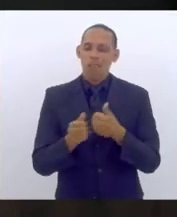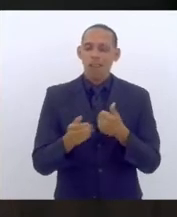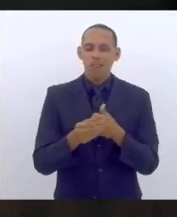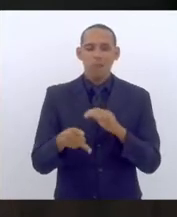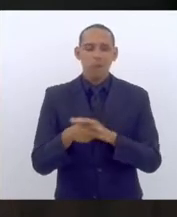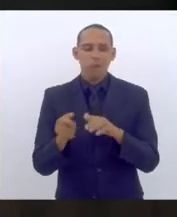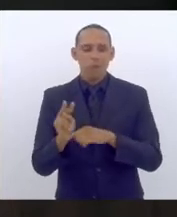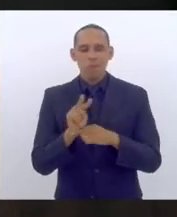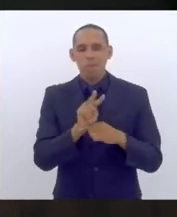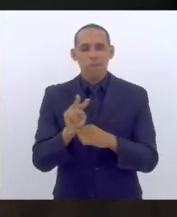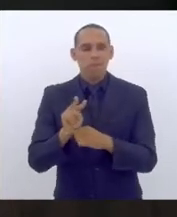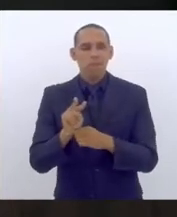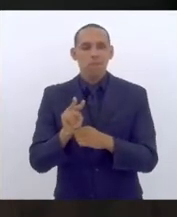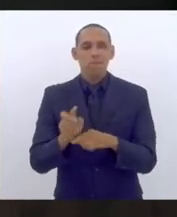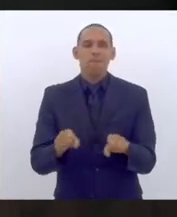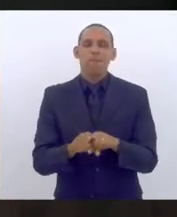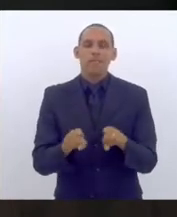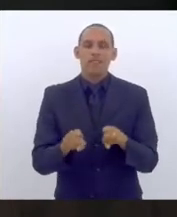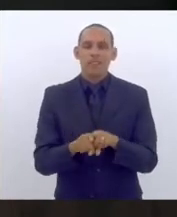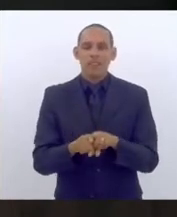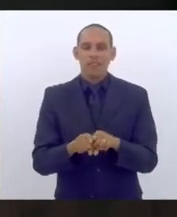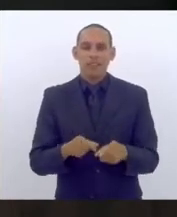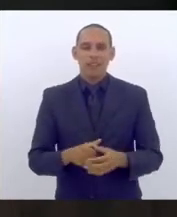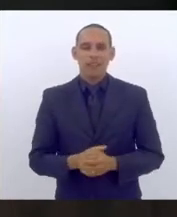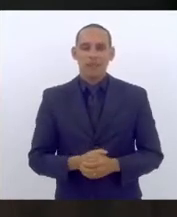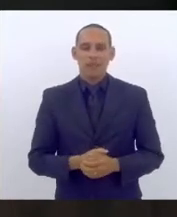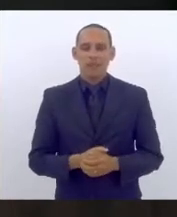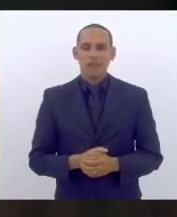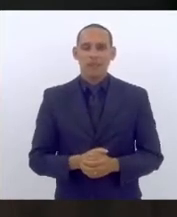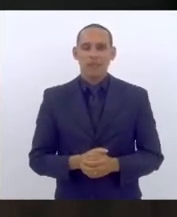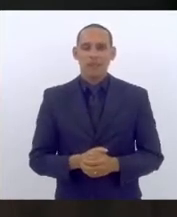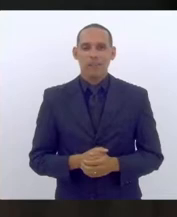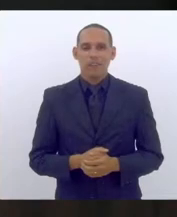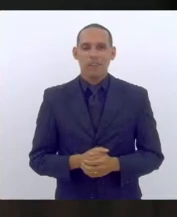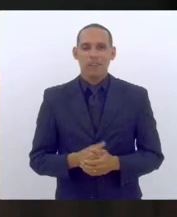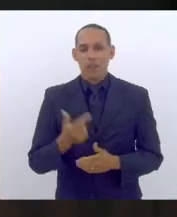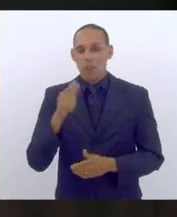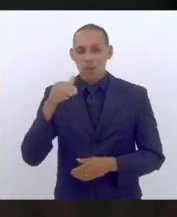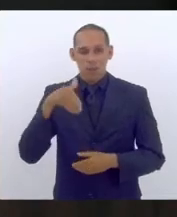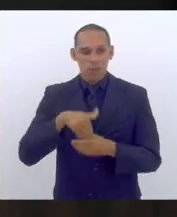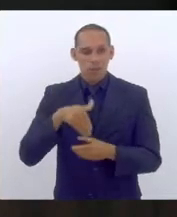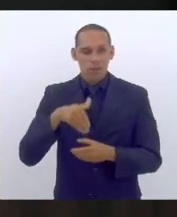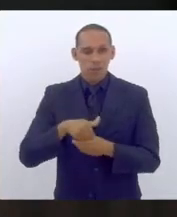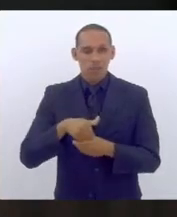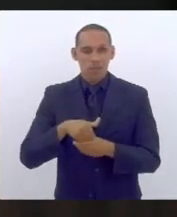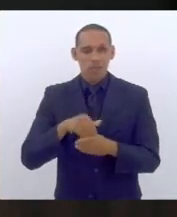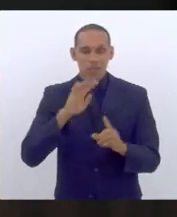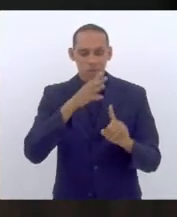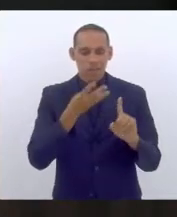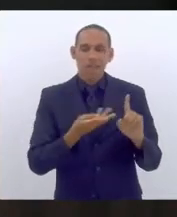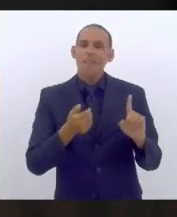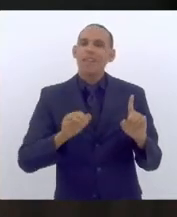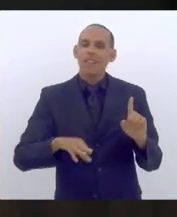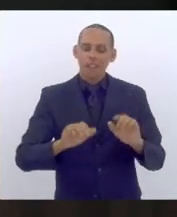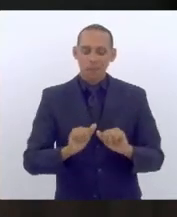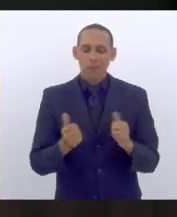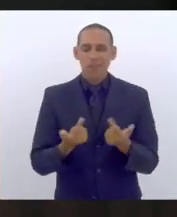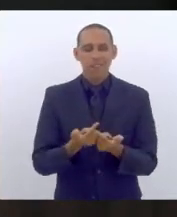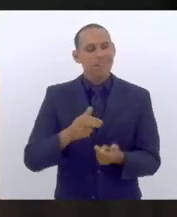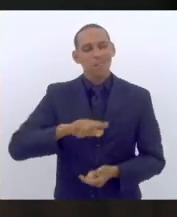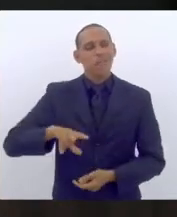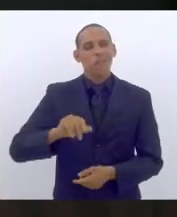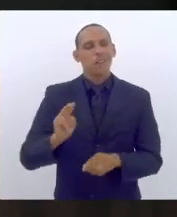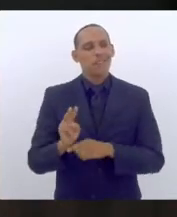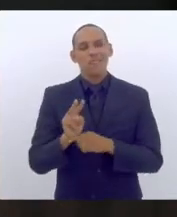Defensoria mais uma vez da mesma forma que das outras votações quem tá sendo homenageado é a assembleia não a